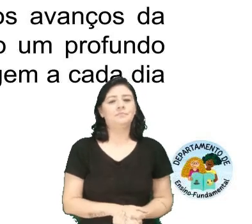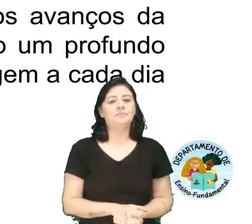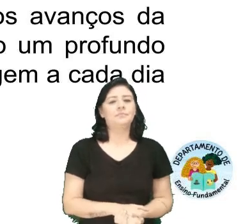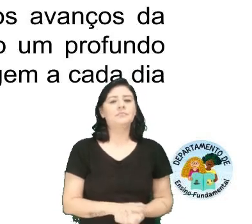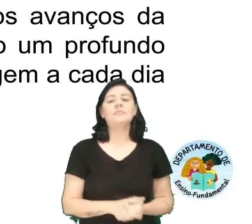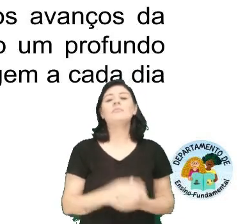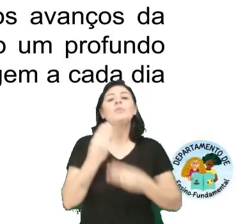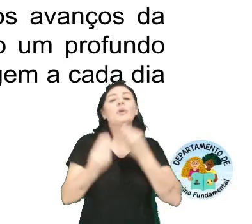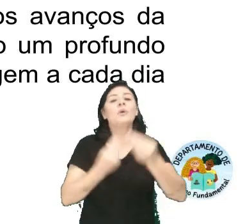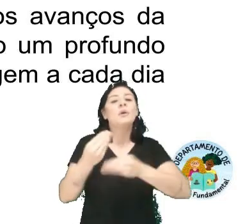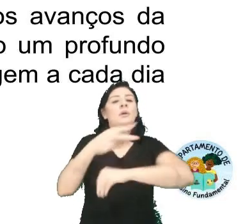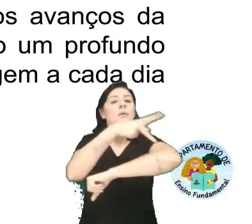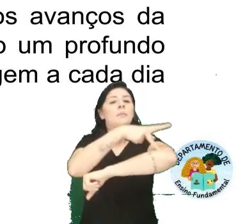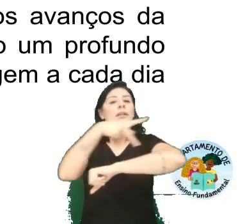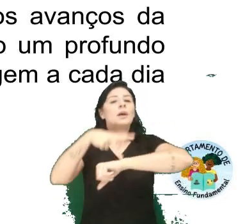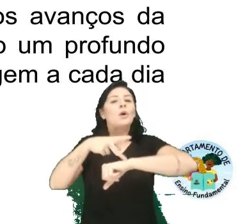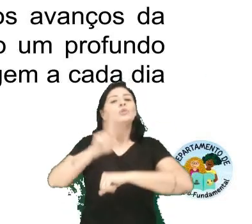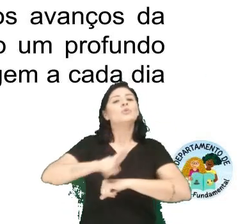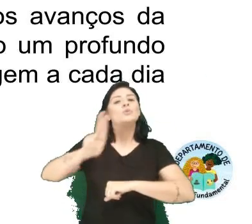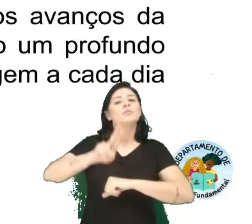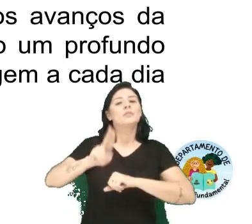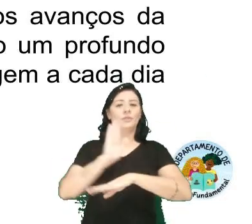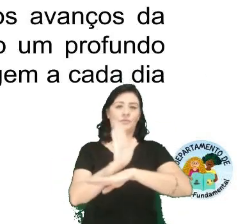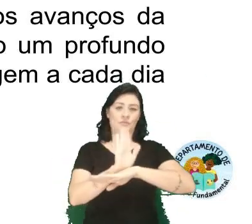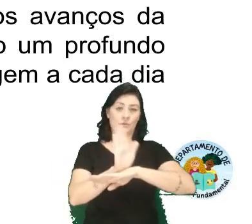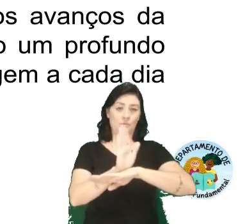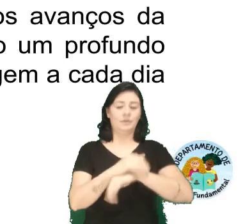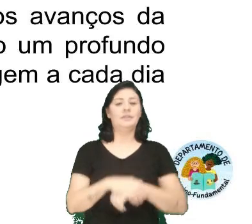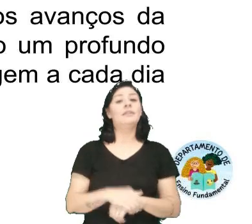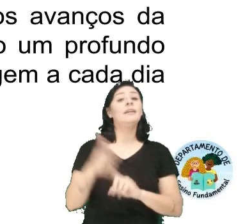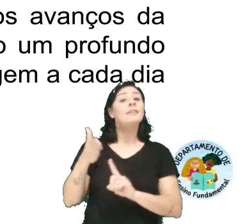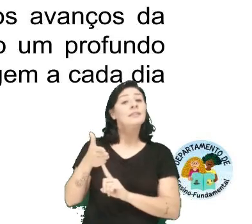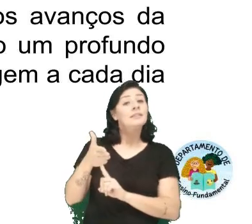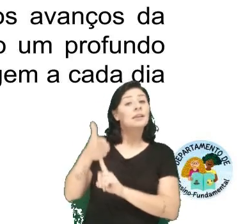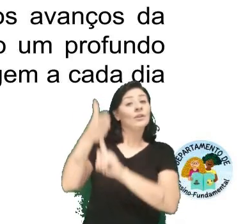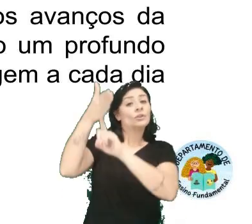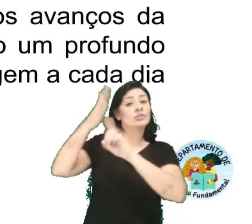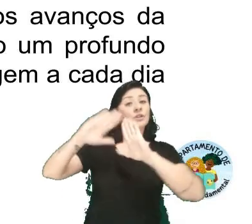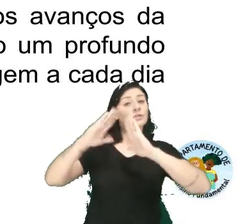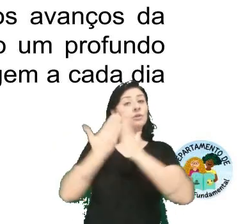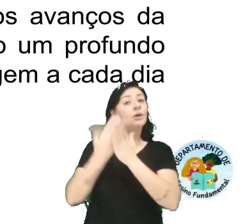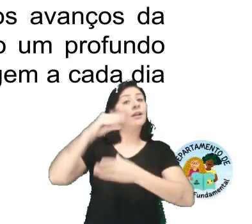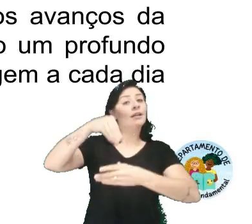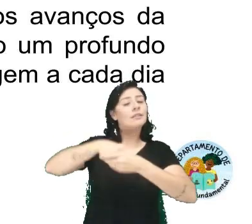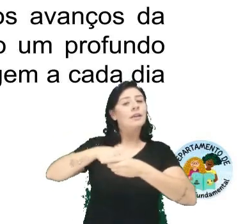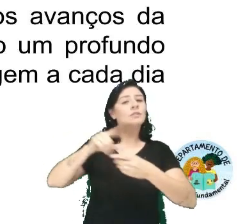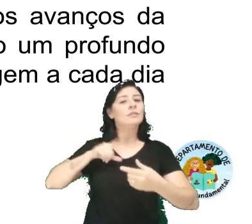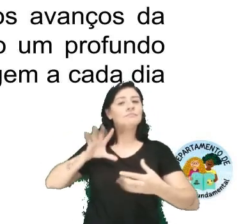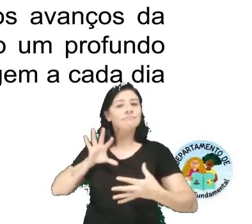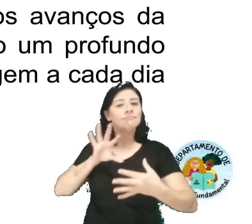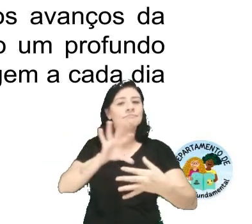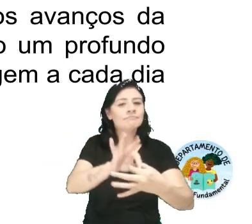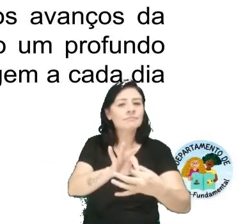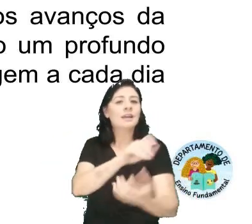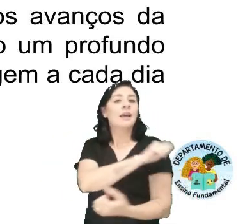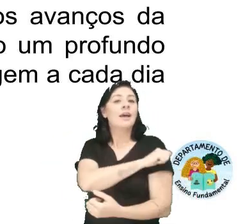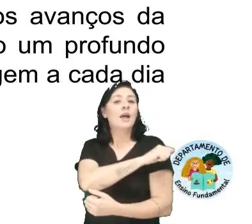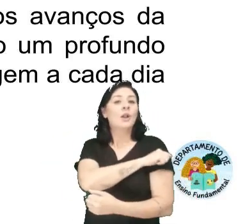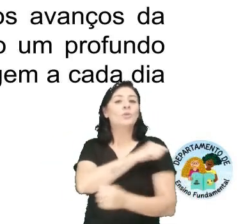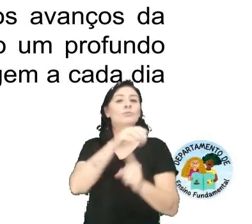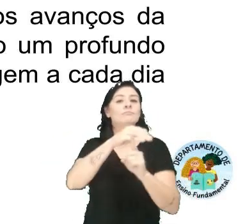Encaminhamentos pedagógicos com o uso dos vídeos. As tecnologias na escola aproximam os estudantes da realidade